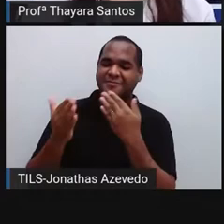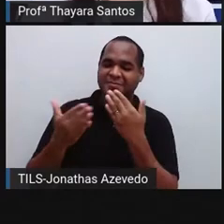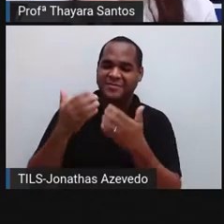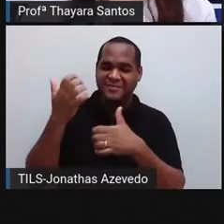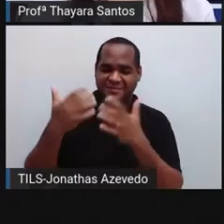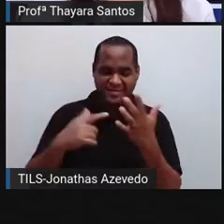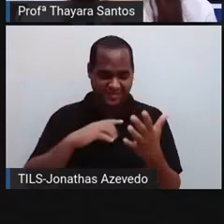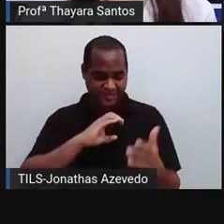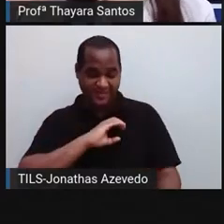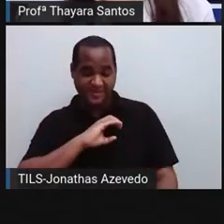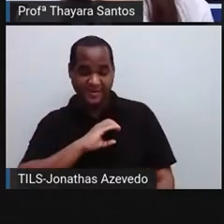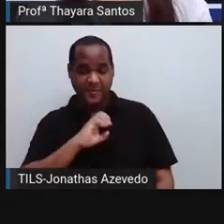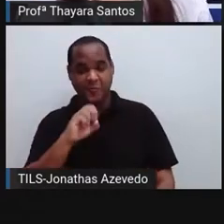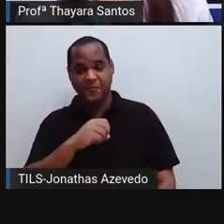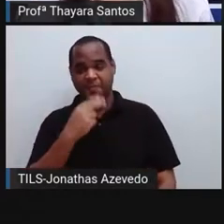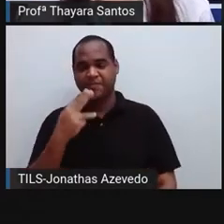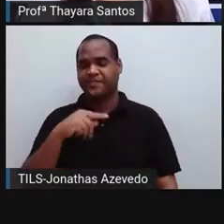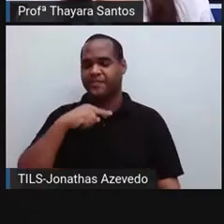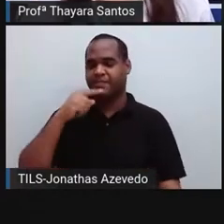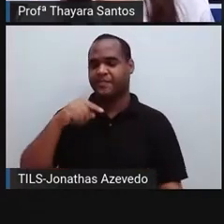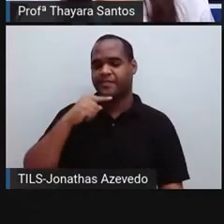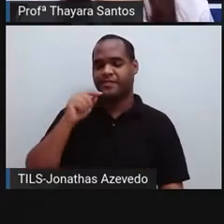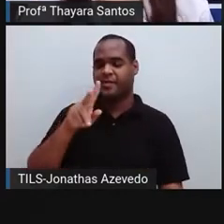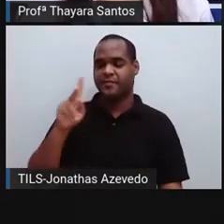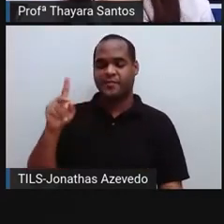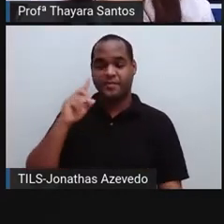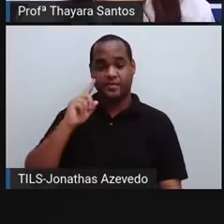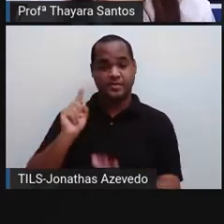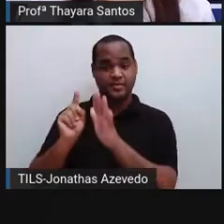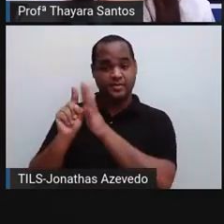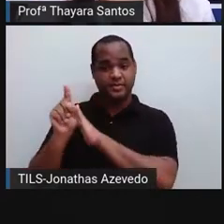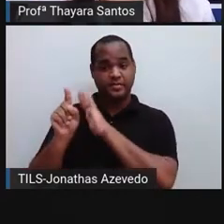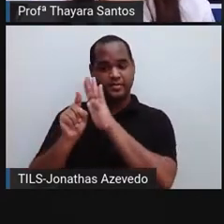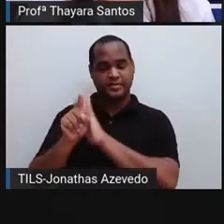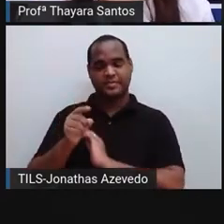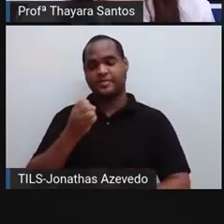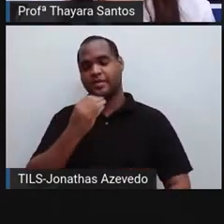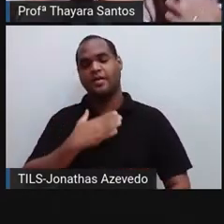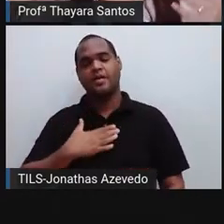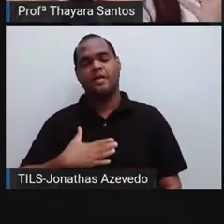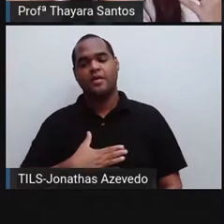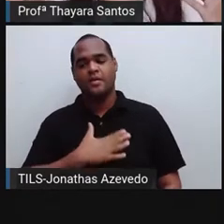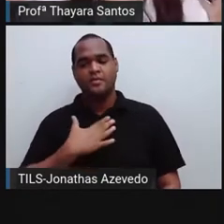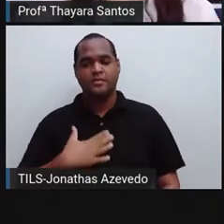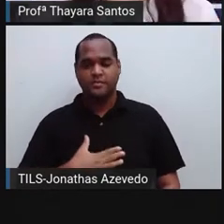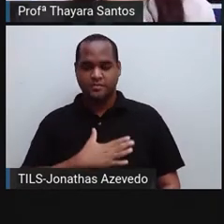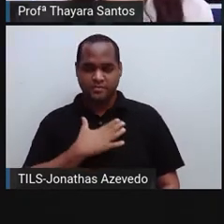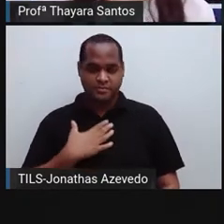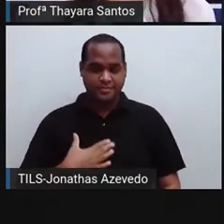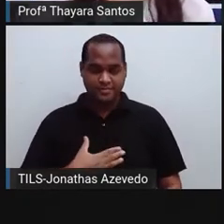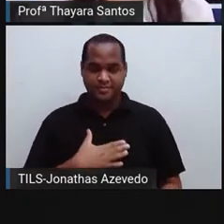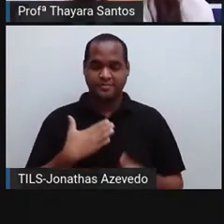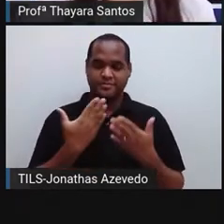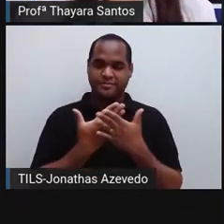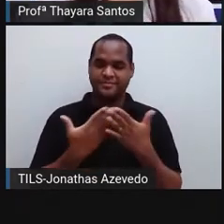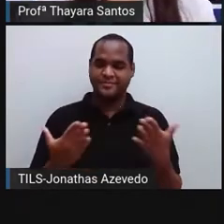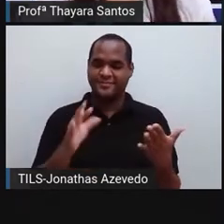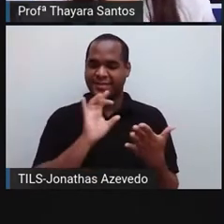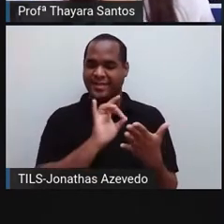na sala ou tirar essas dúvidas com os professores de vocês, é muito gratificante para a gente. Então, sejam muito